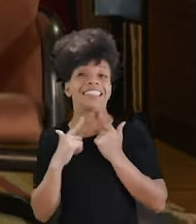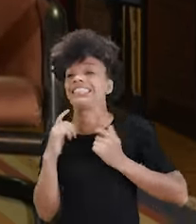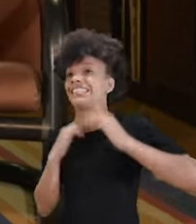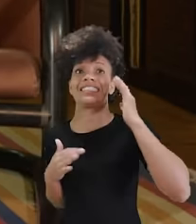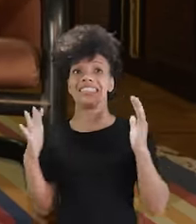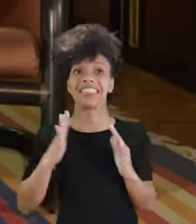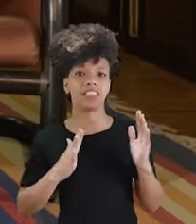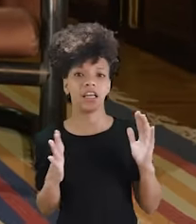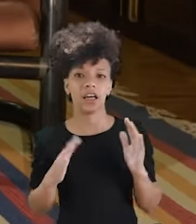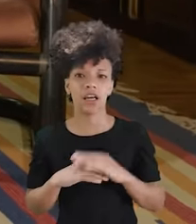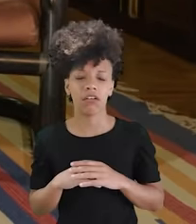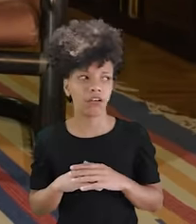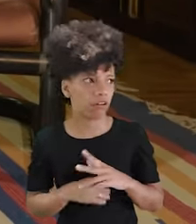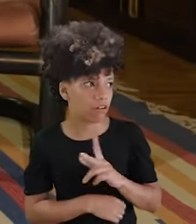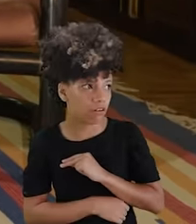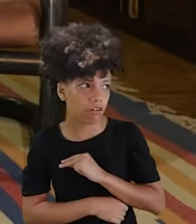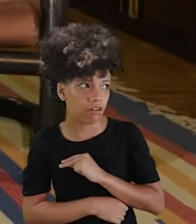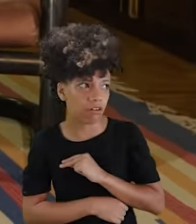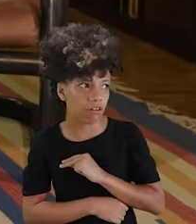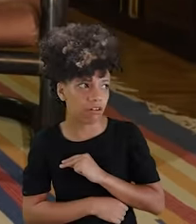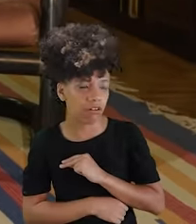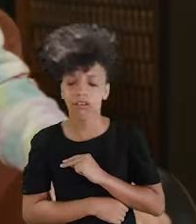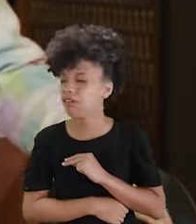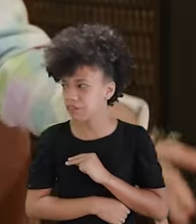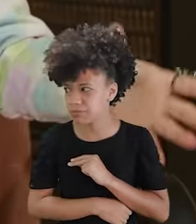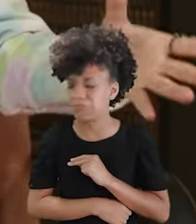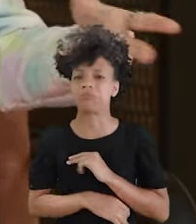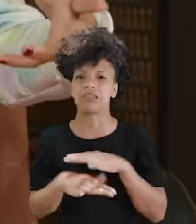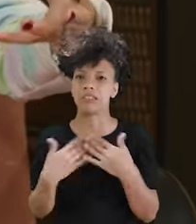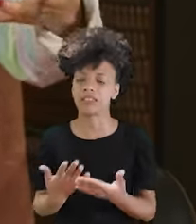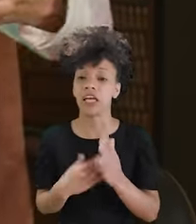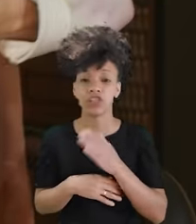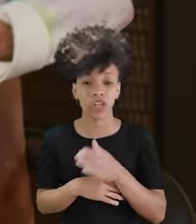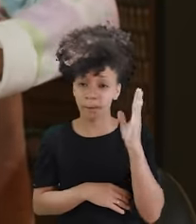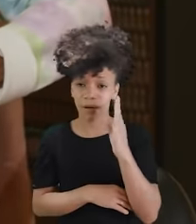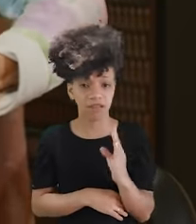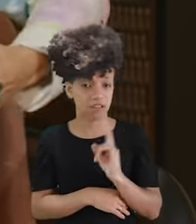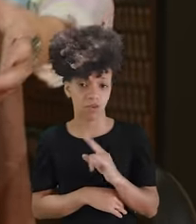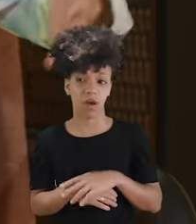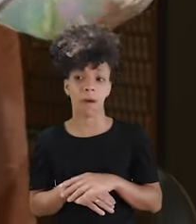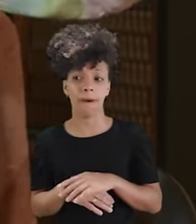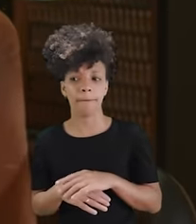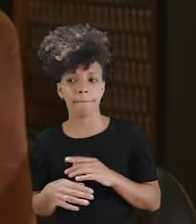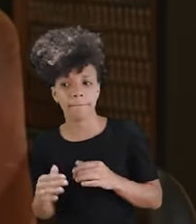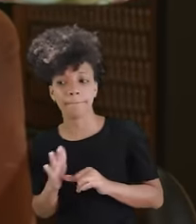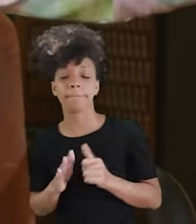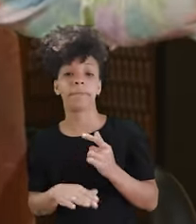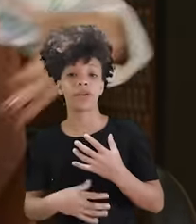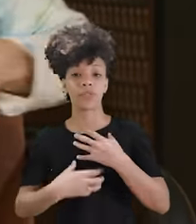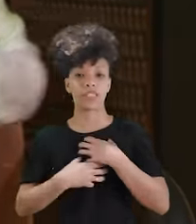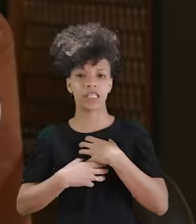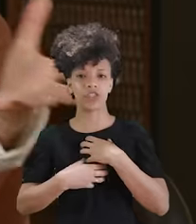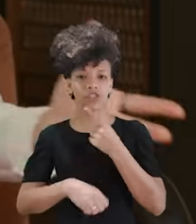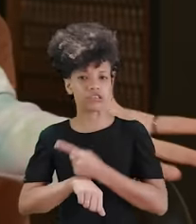você tem que tá sorrindo você tem que entender muito mecânico é é isso no agentes brasileiro não a gente sente